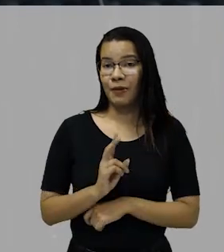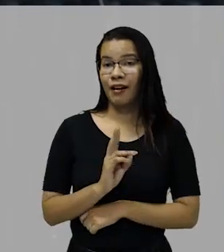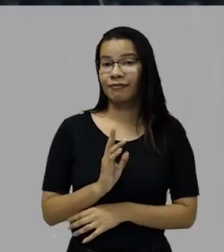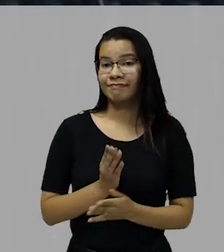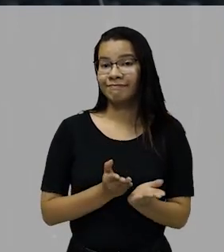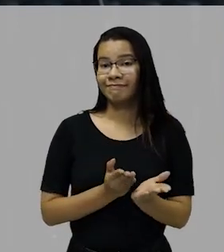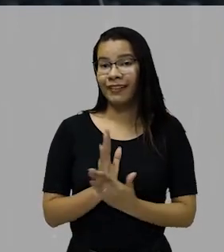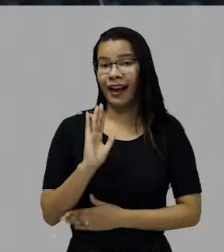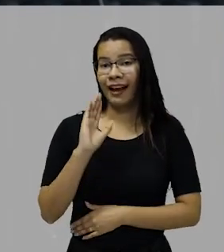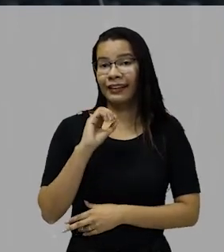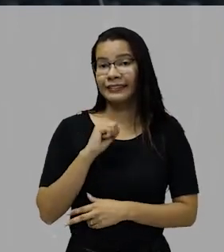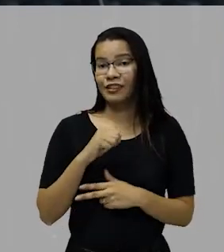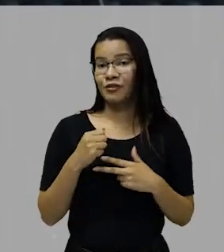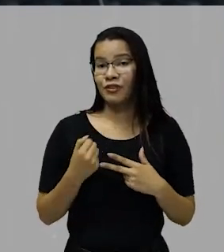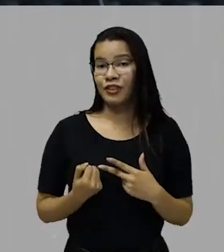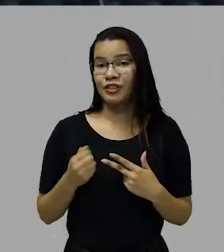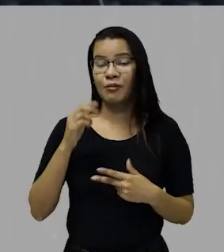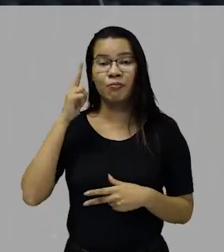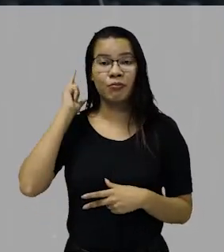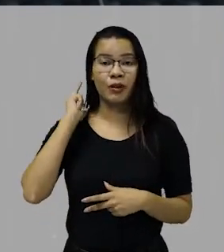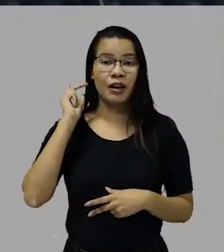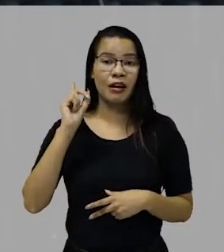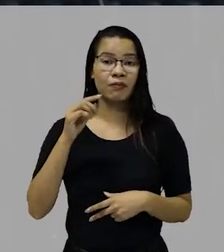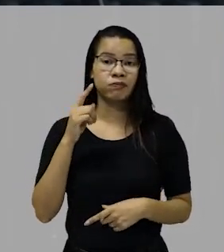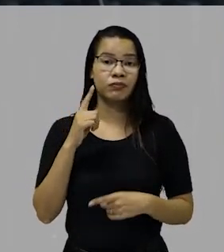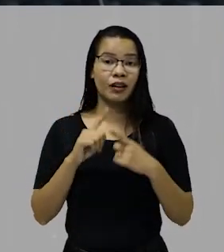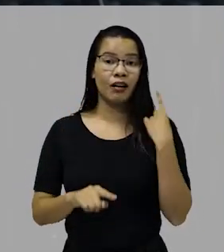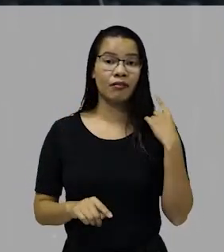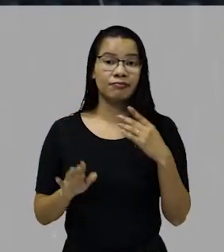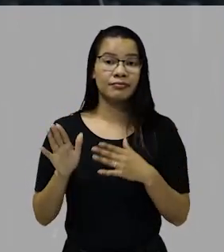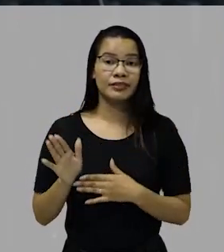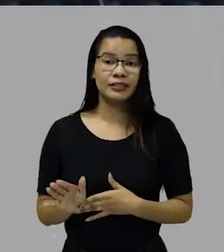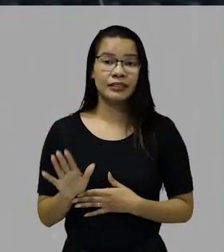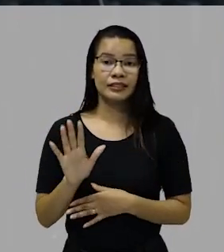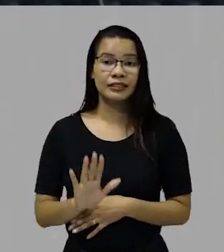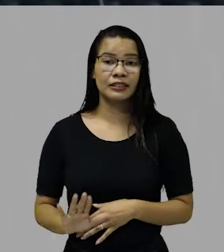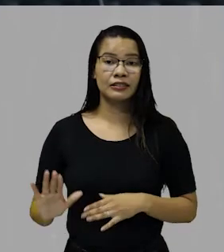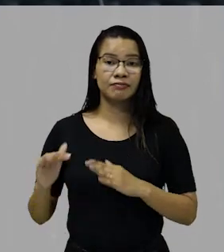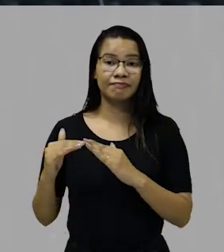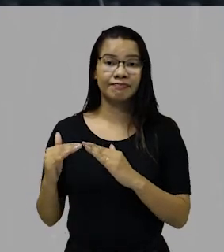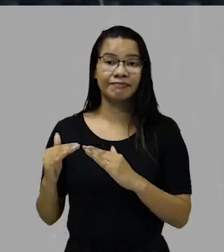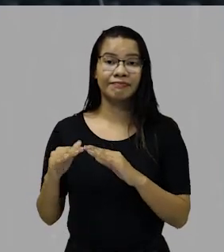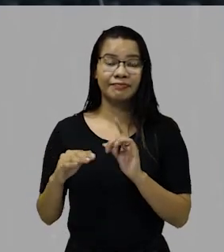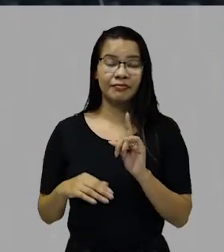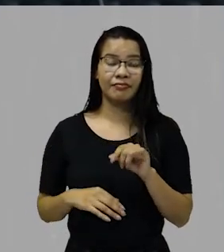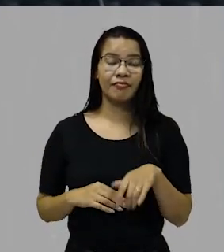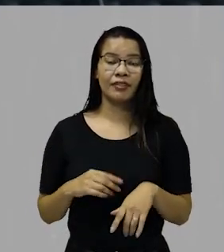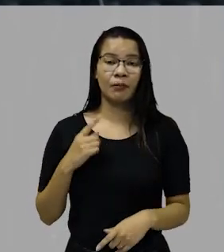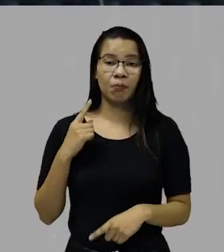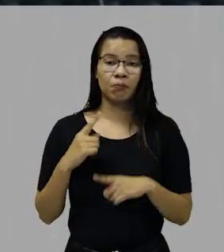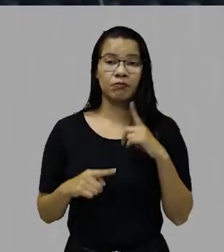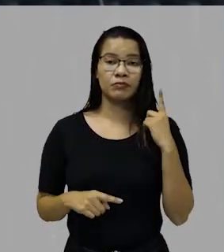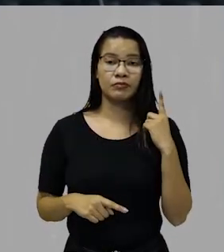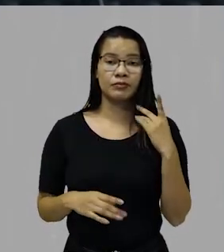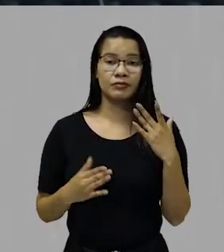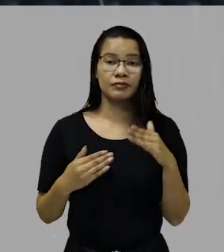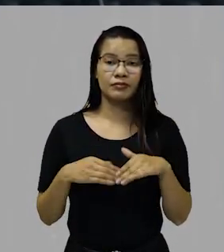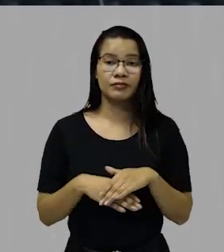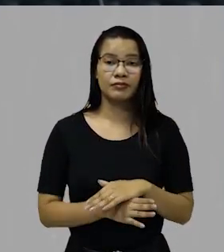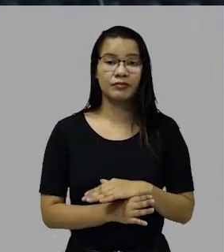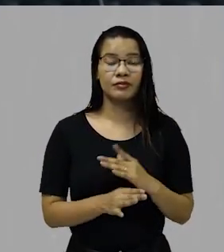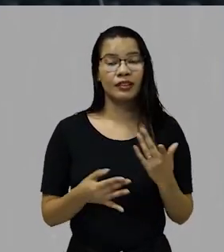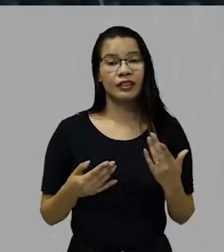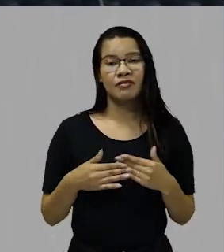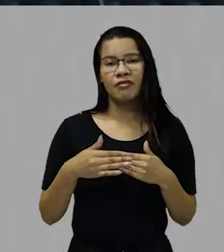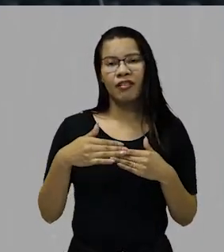é proibida a permanência em determinados lugares, é proibida a entrada.